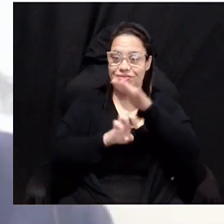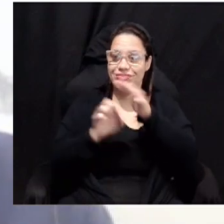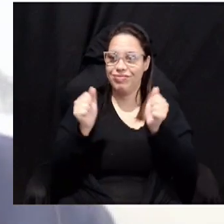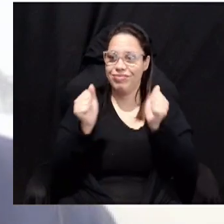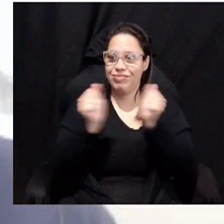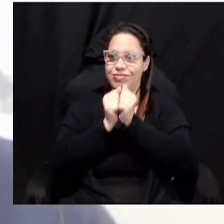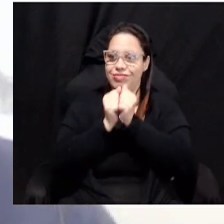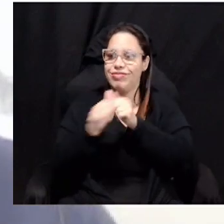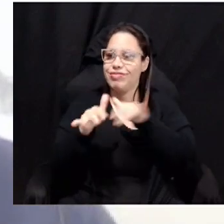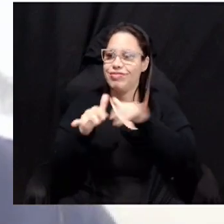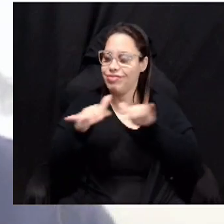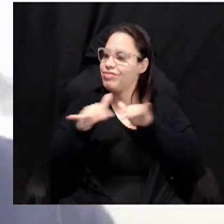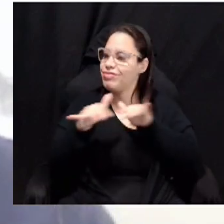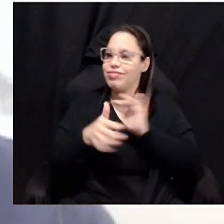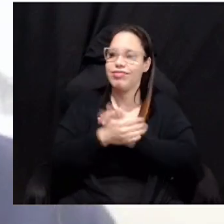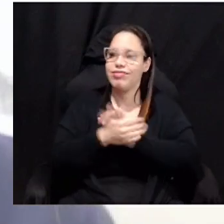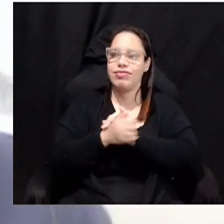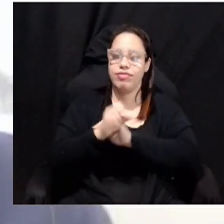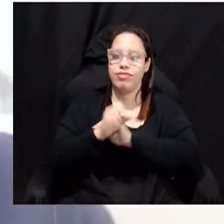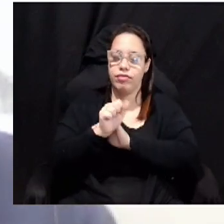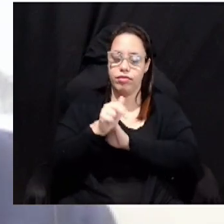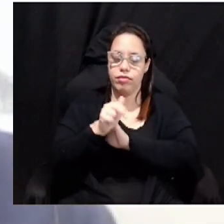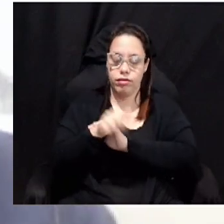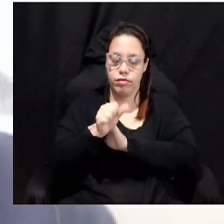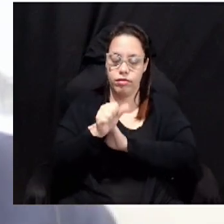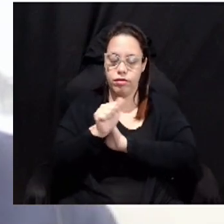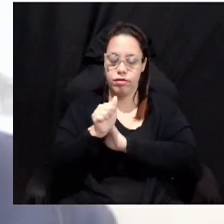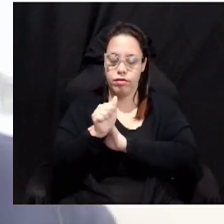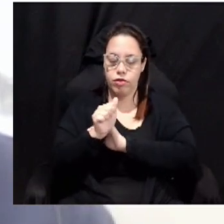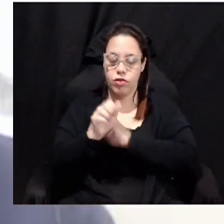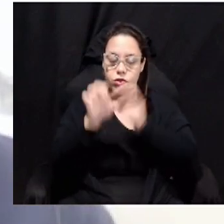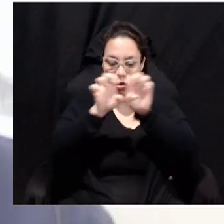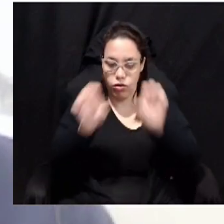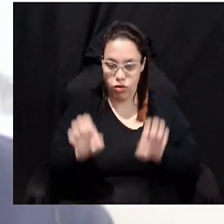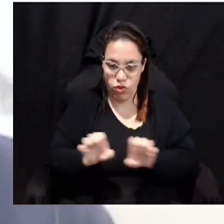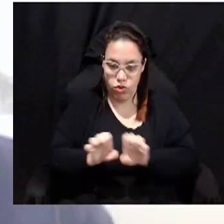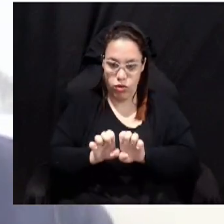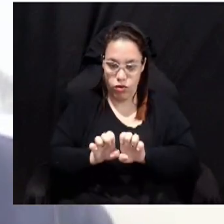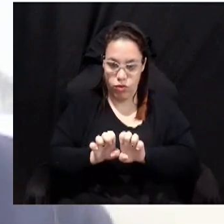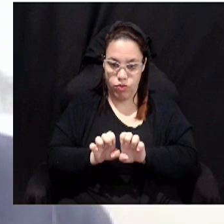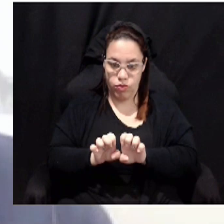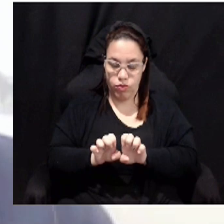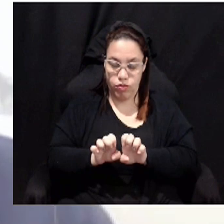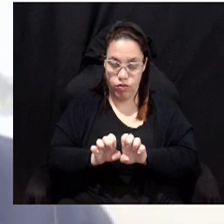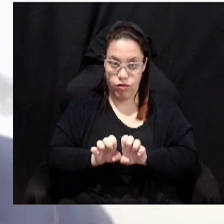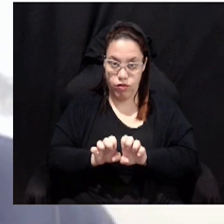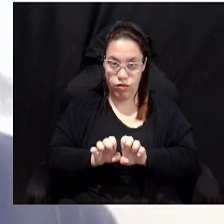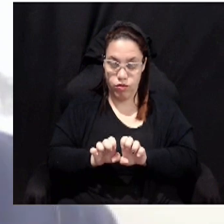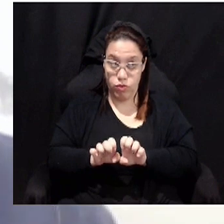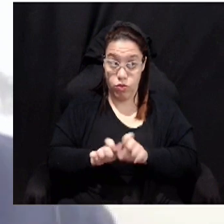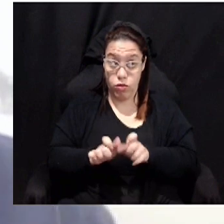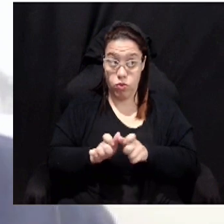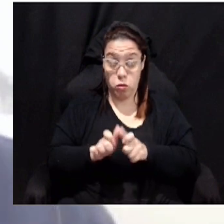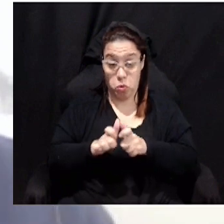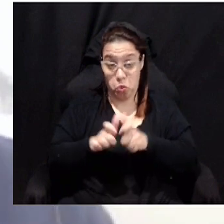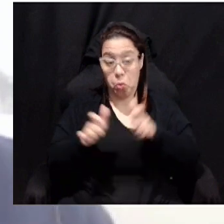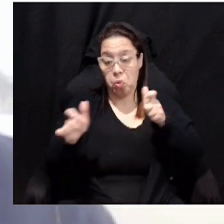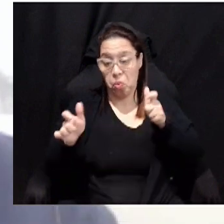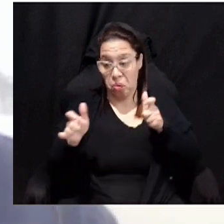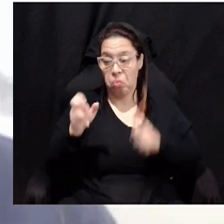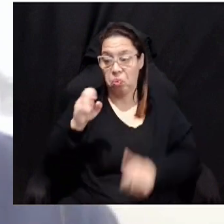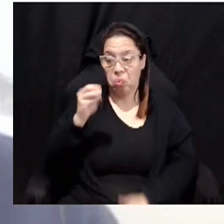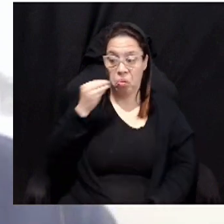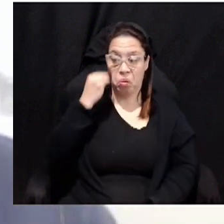momento, e a Sanasa, por já ter toda uma estruturação, né, e um grande know-how nessa parte de controle